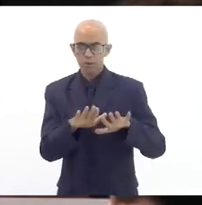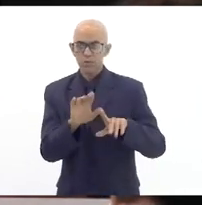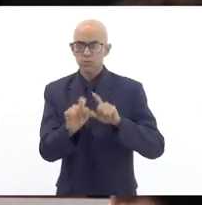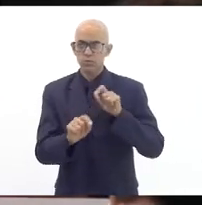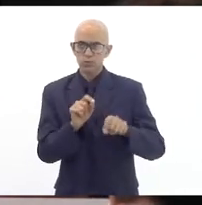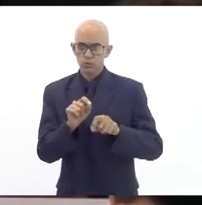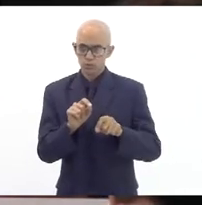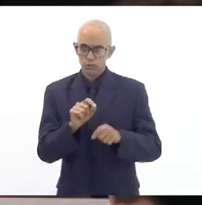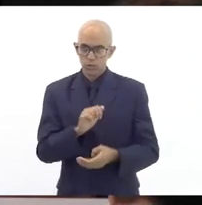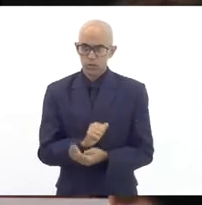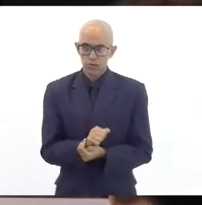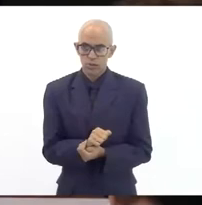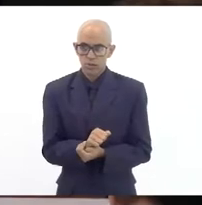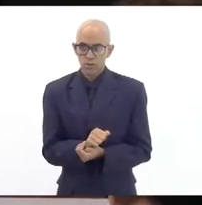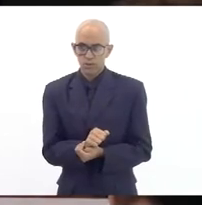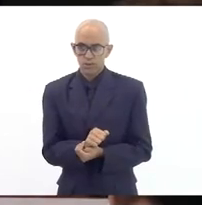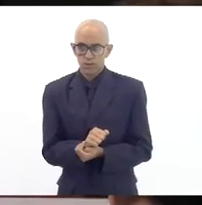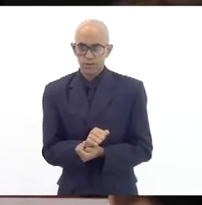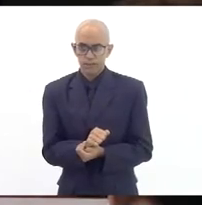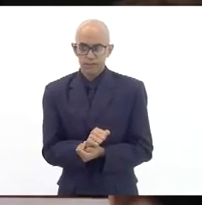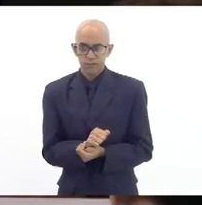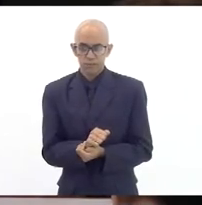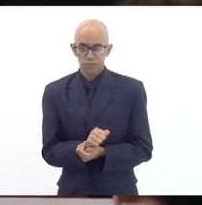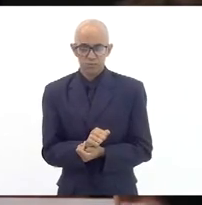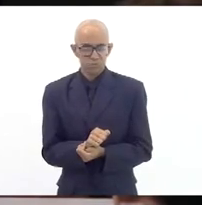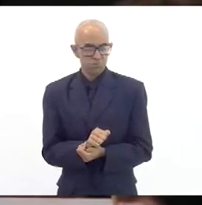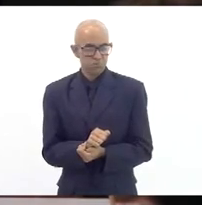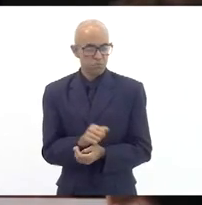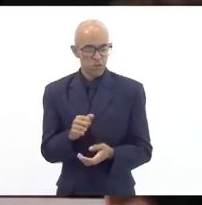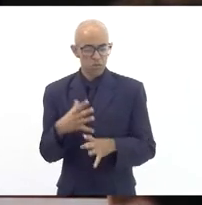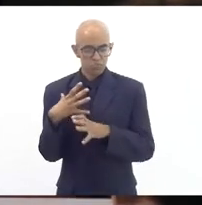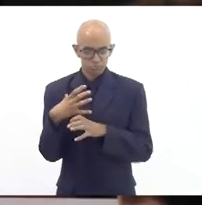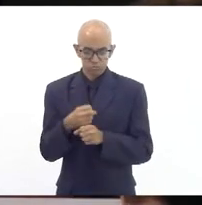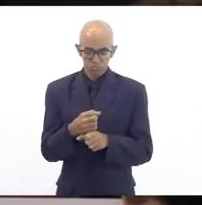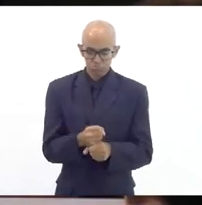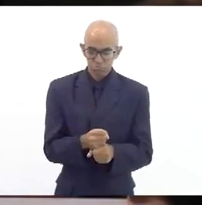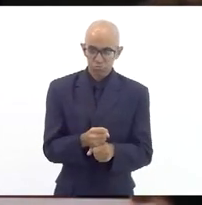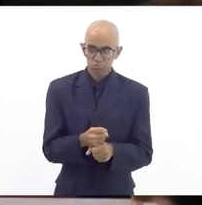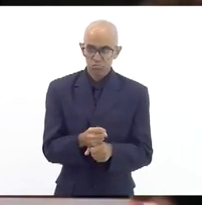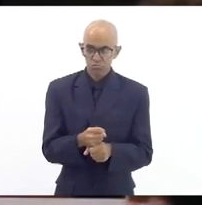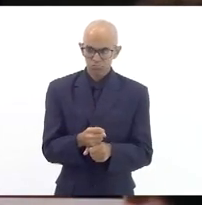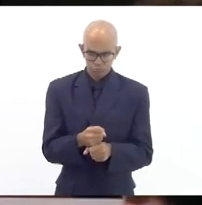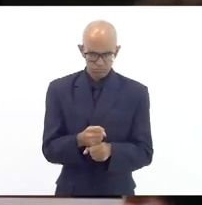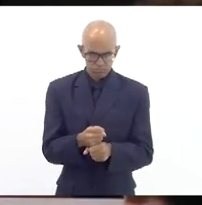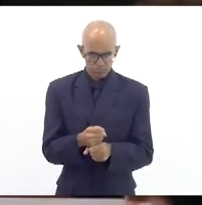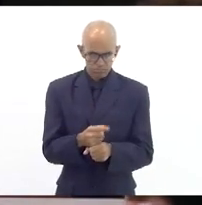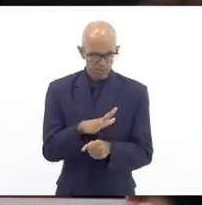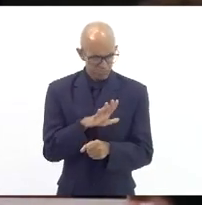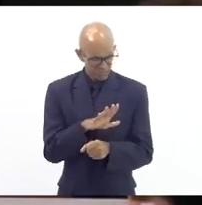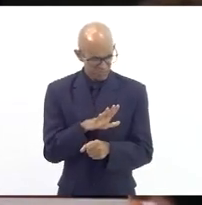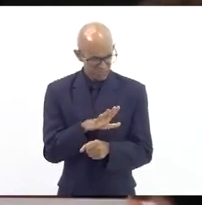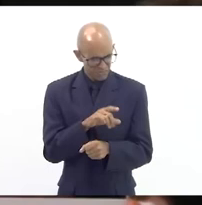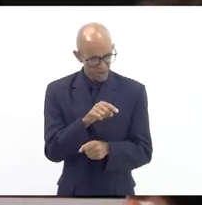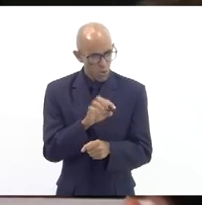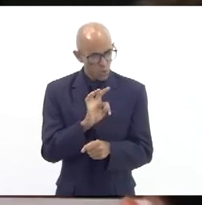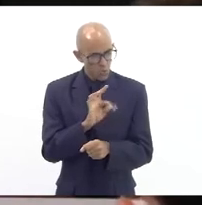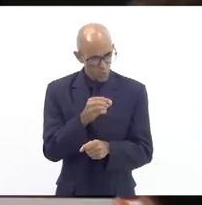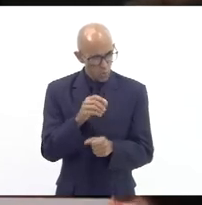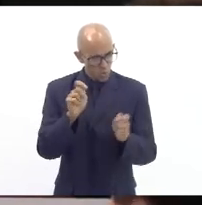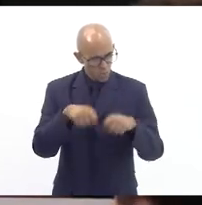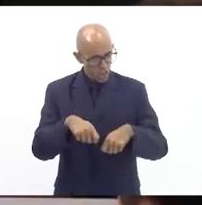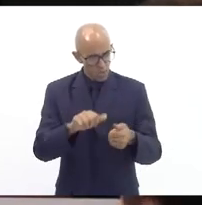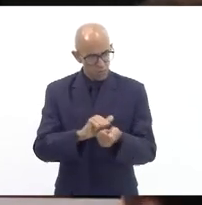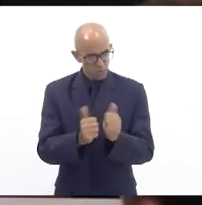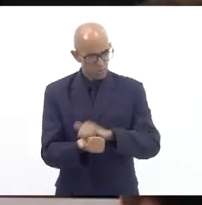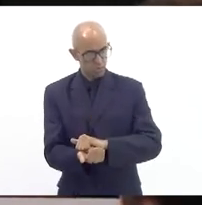projeções, como eu escutei muito aqui esse discurso, gente, tudo tem um jeito de se